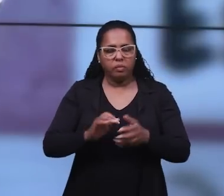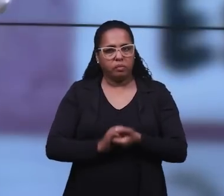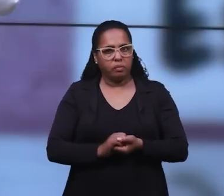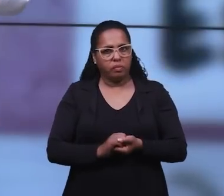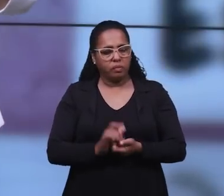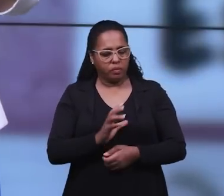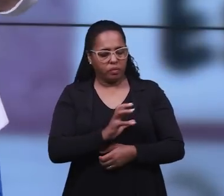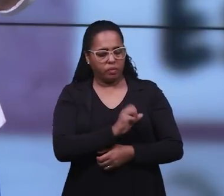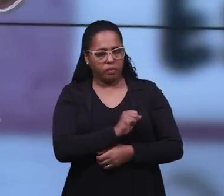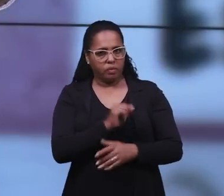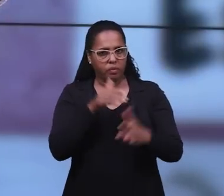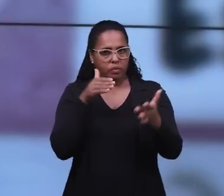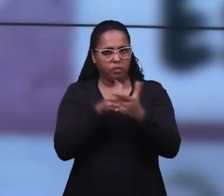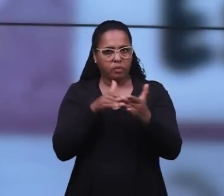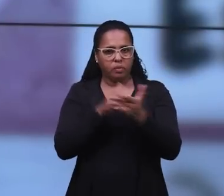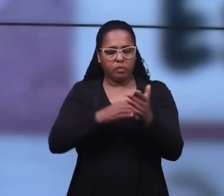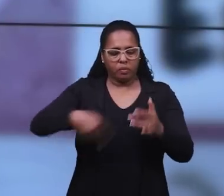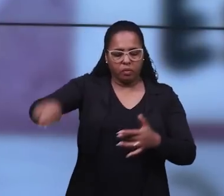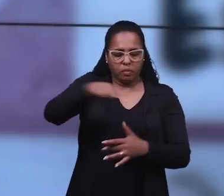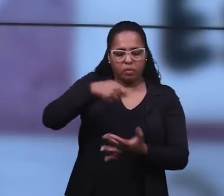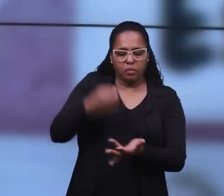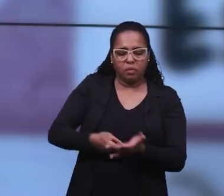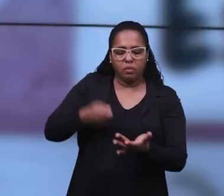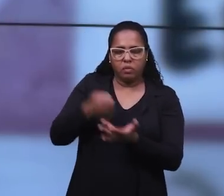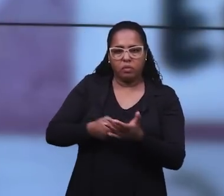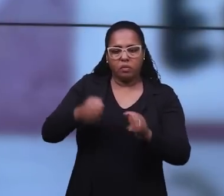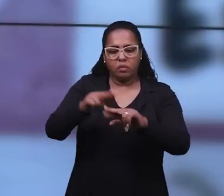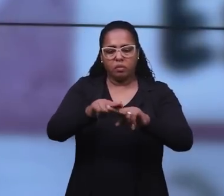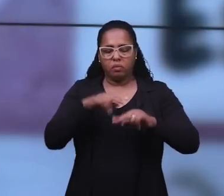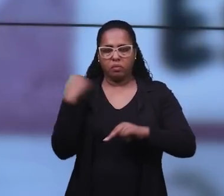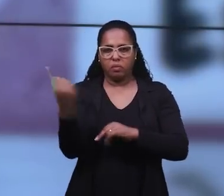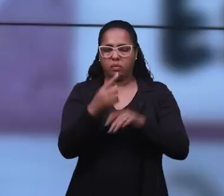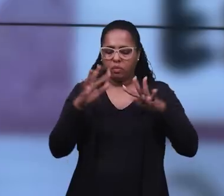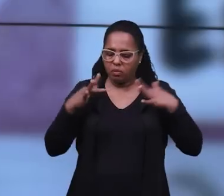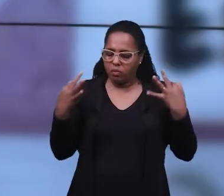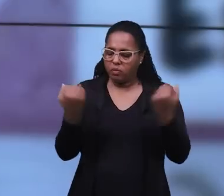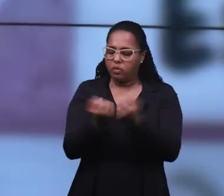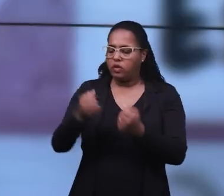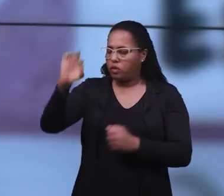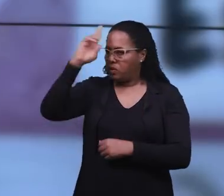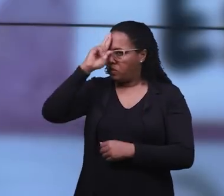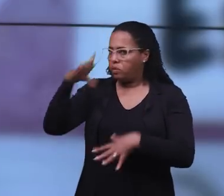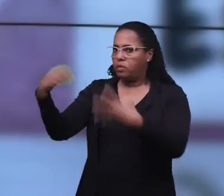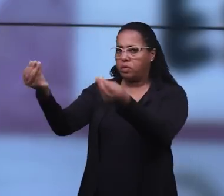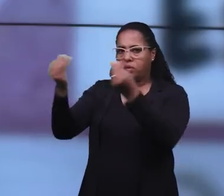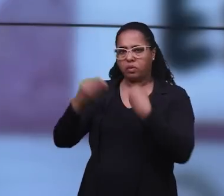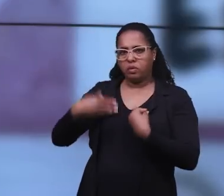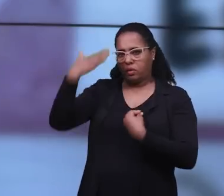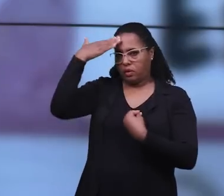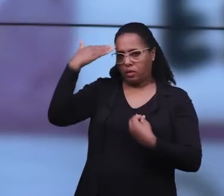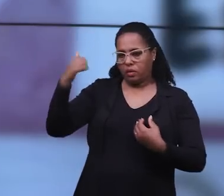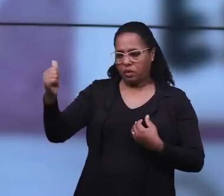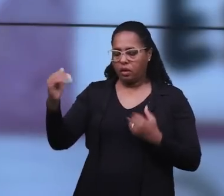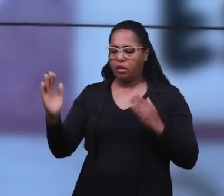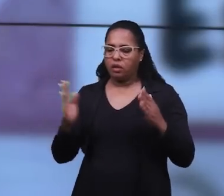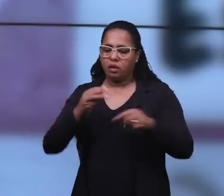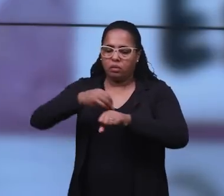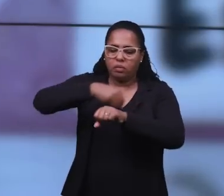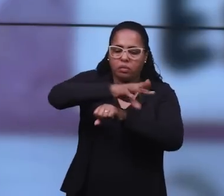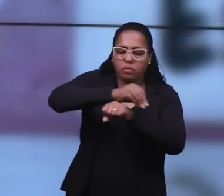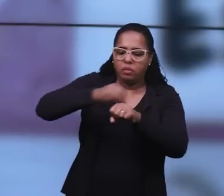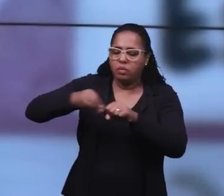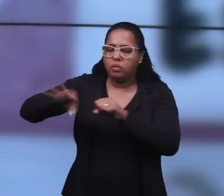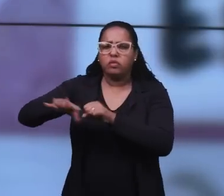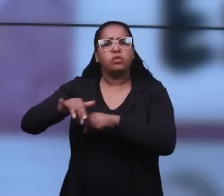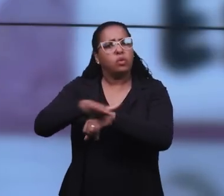galardão. Irmãos, é com amor e limites que vamos lutar pelas nossas famílias. O Senhor nos dará sabedoria